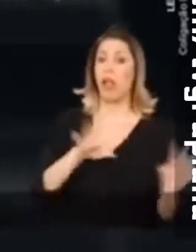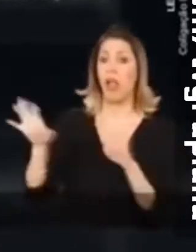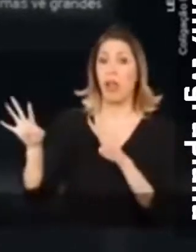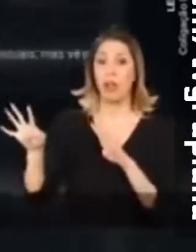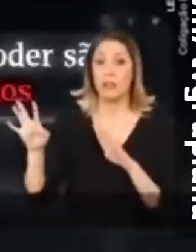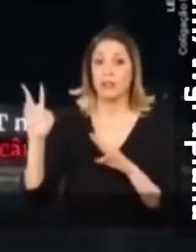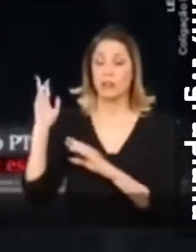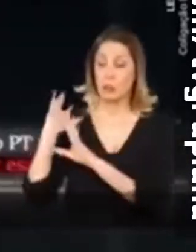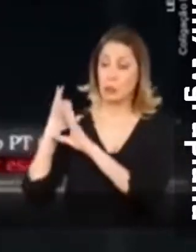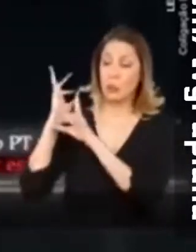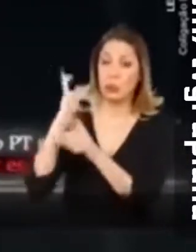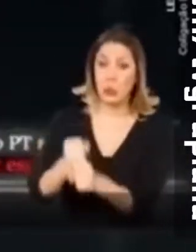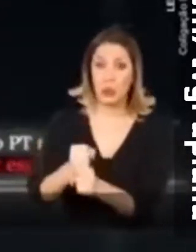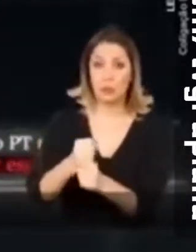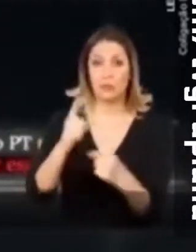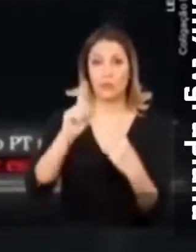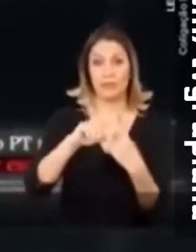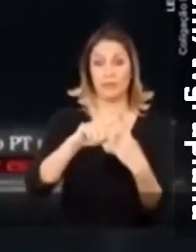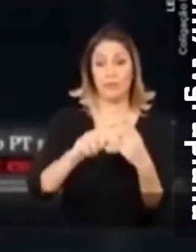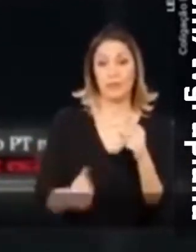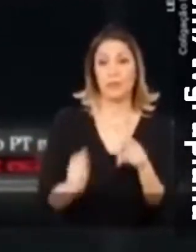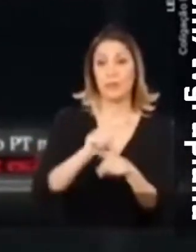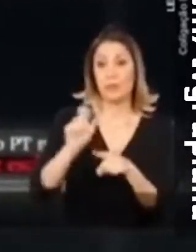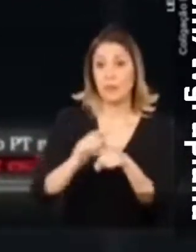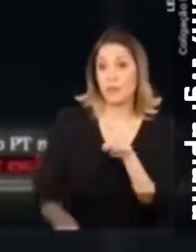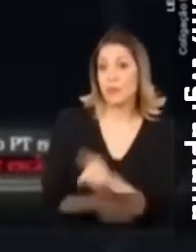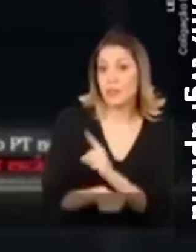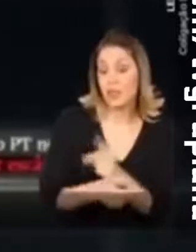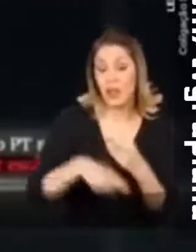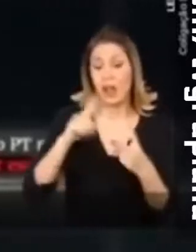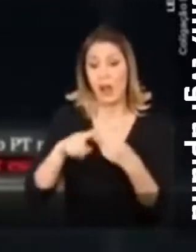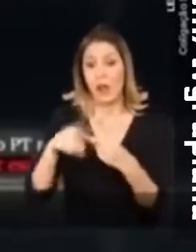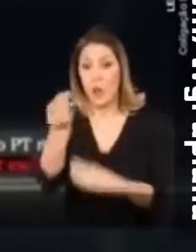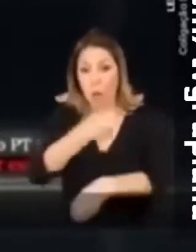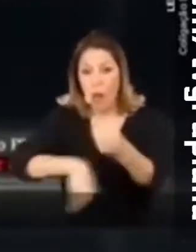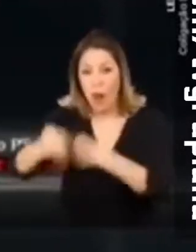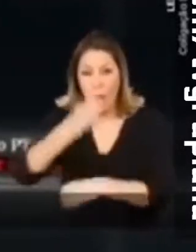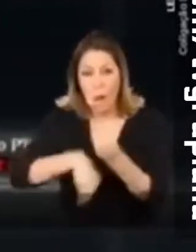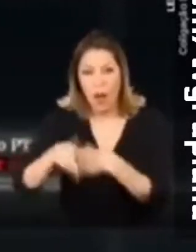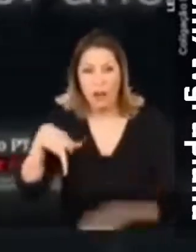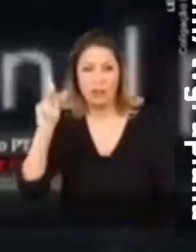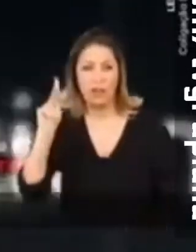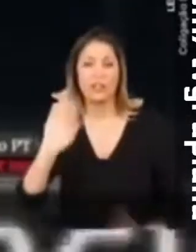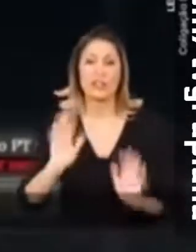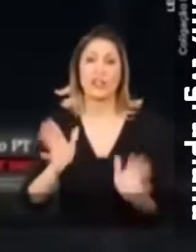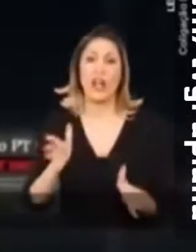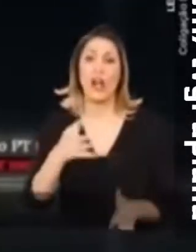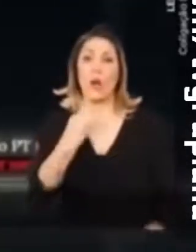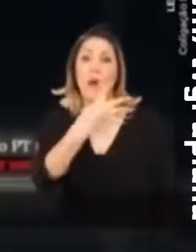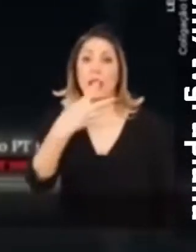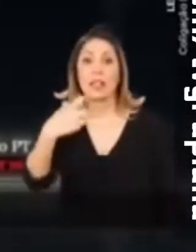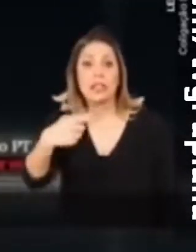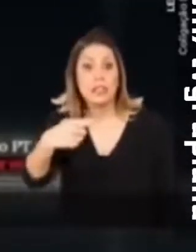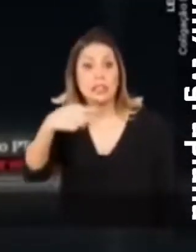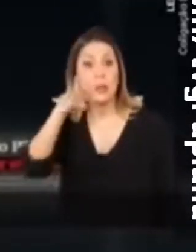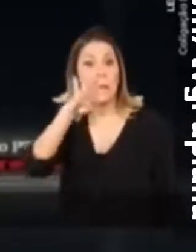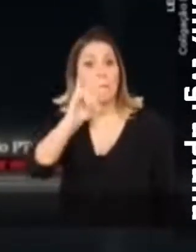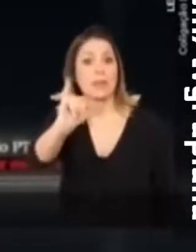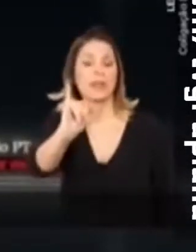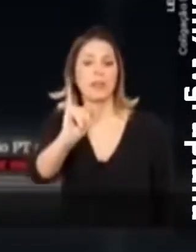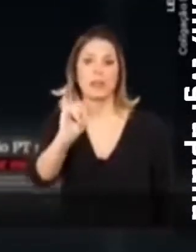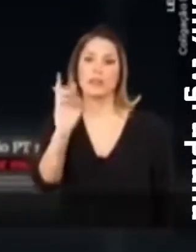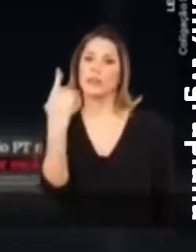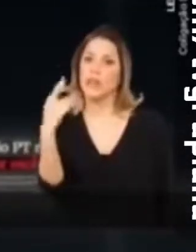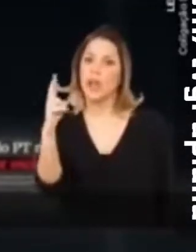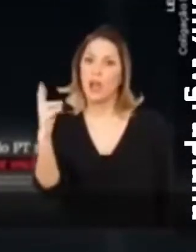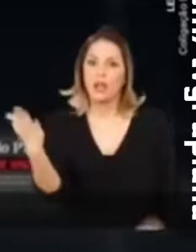história, o Mensalão e o Petrolão. Até agora já foi comprovado o desvio de 47 bilhões de